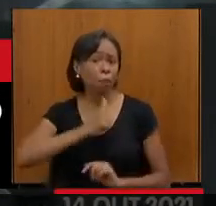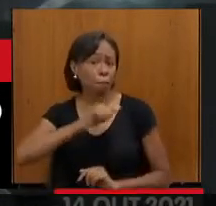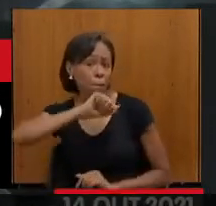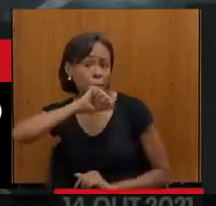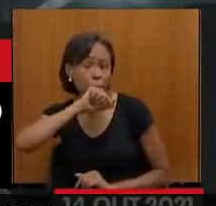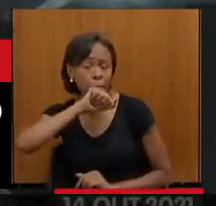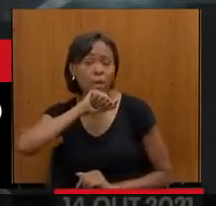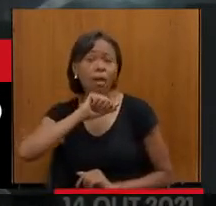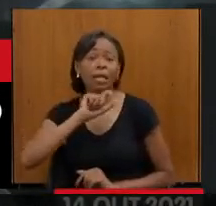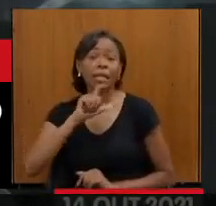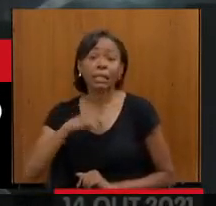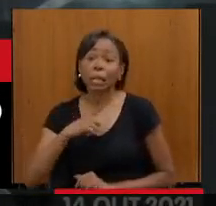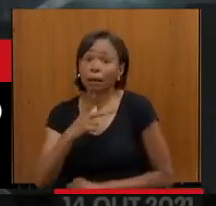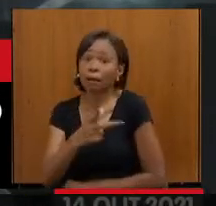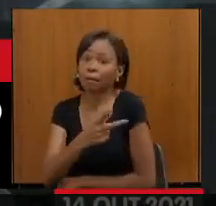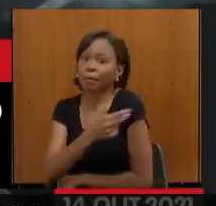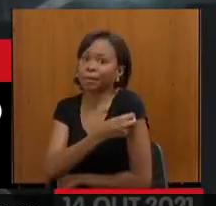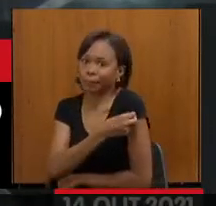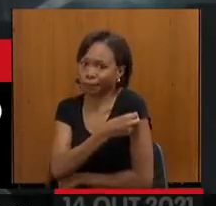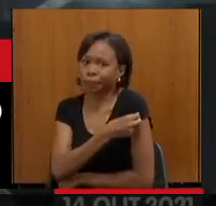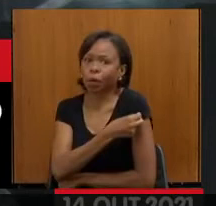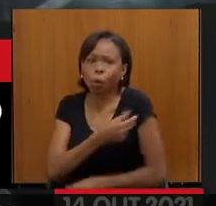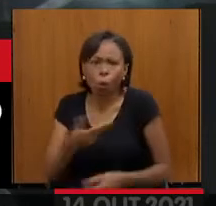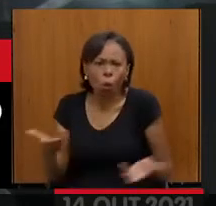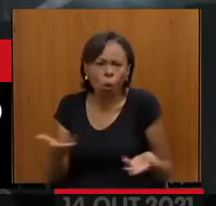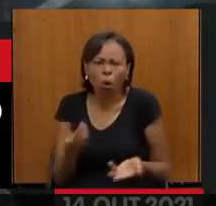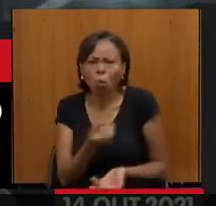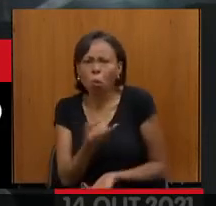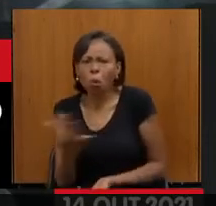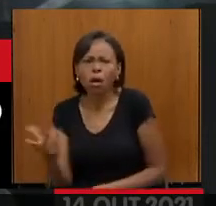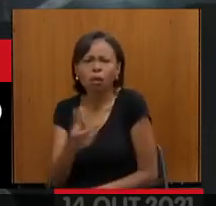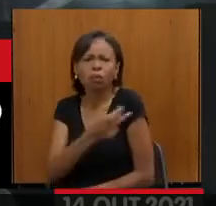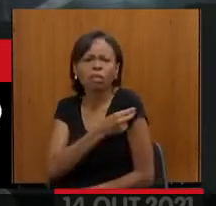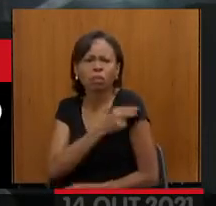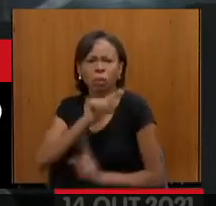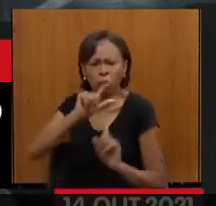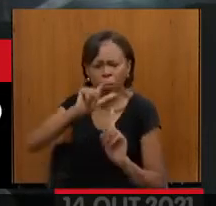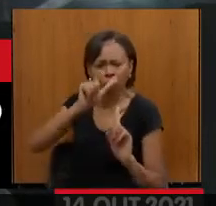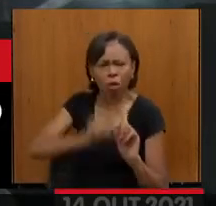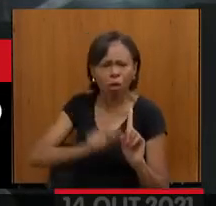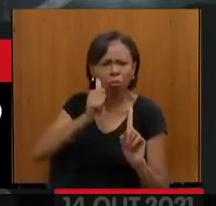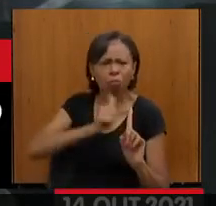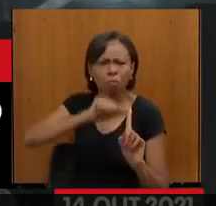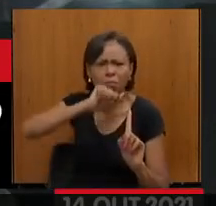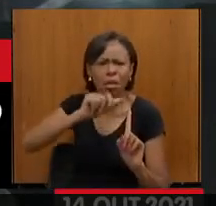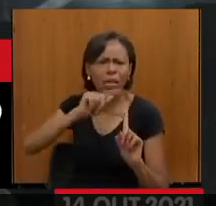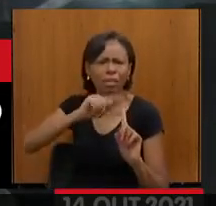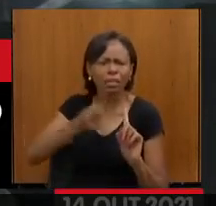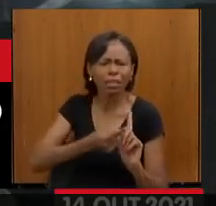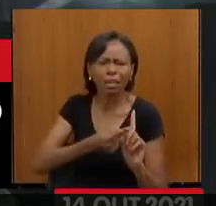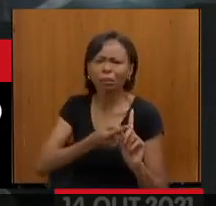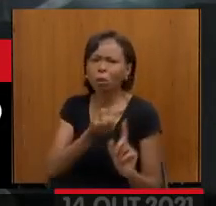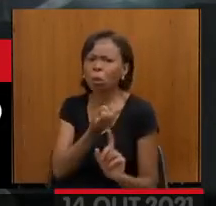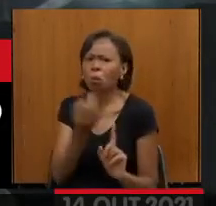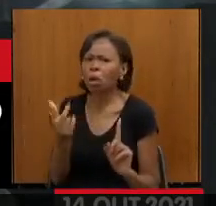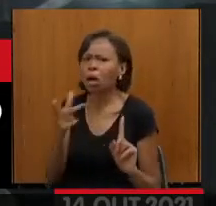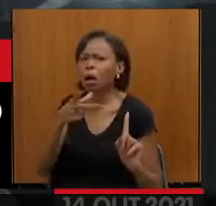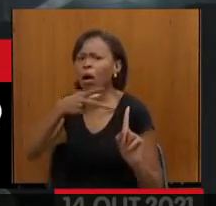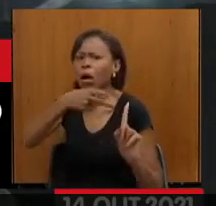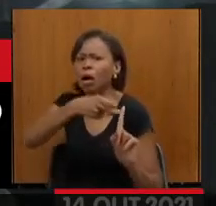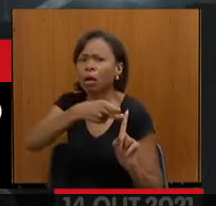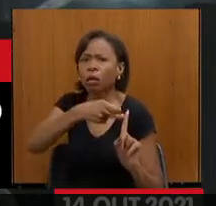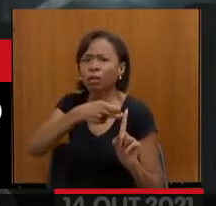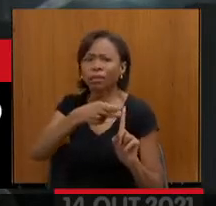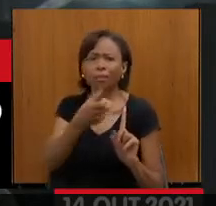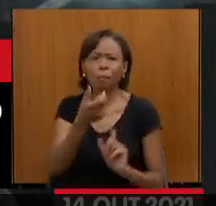serem vacinadas, e os números ainda de vacinação das gestantes e puérperas no Brasil estão muito abaixo daquilo